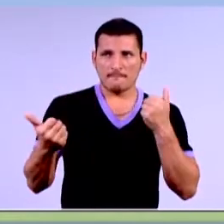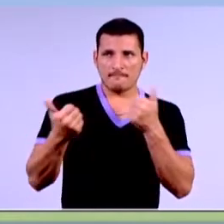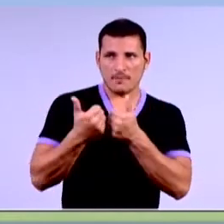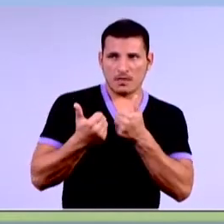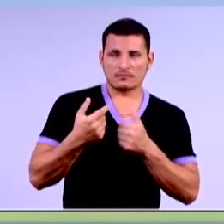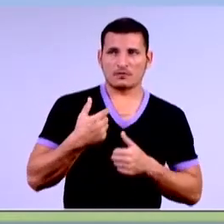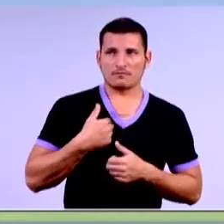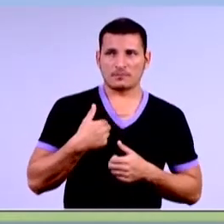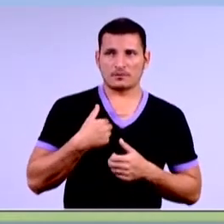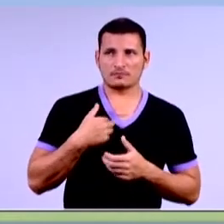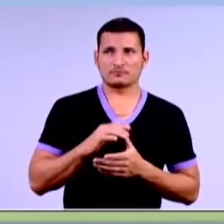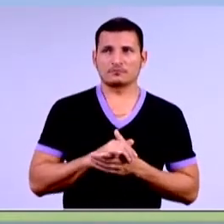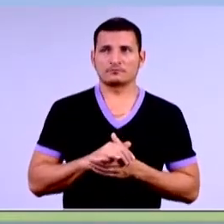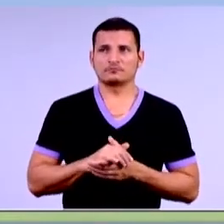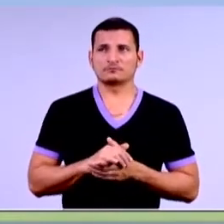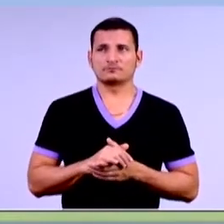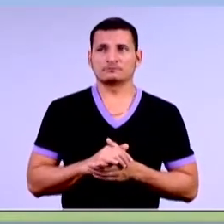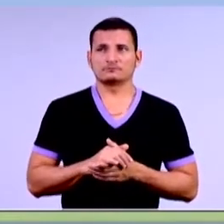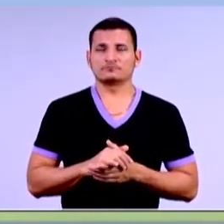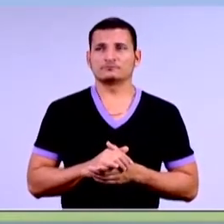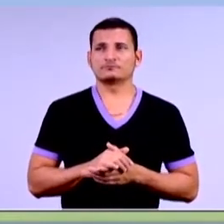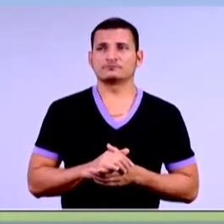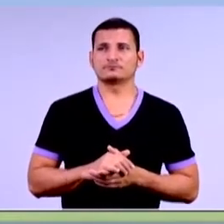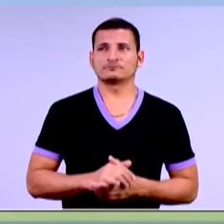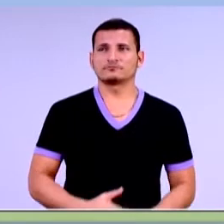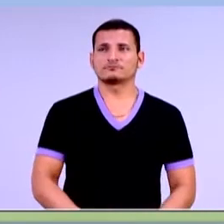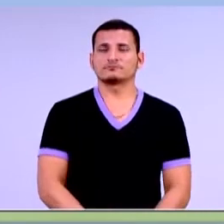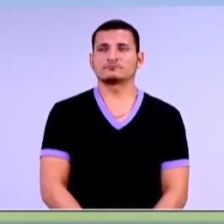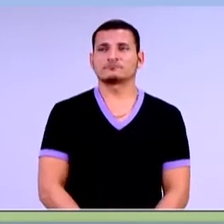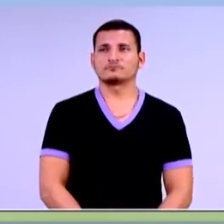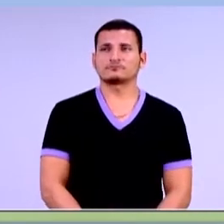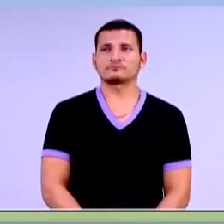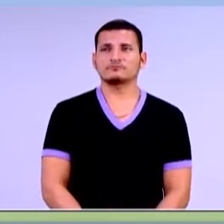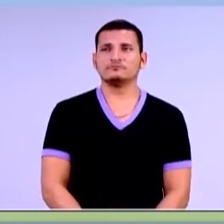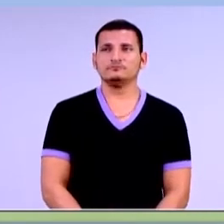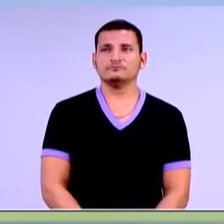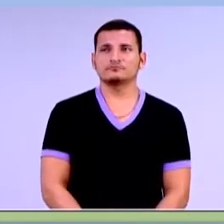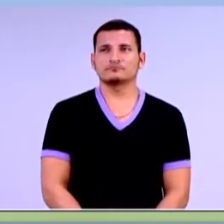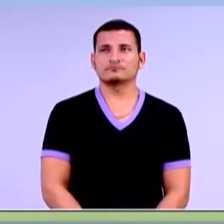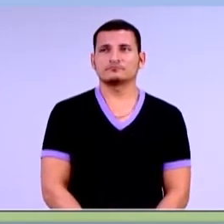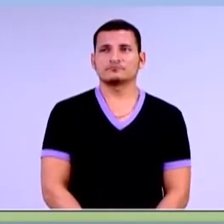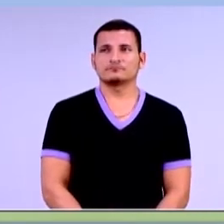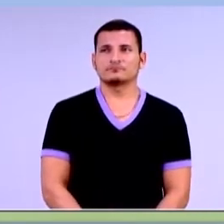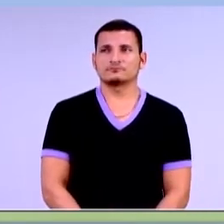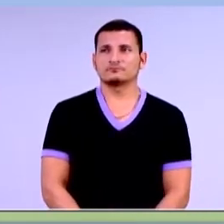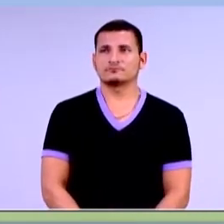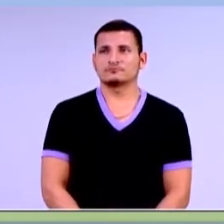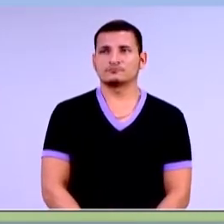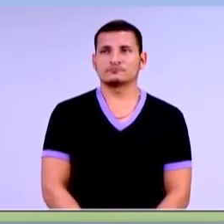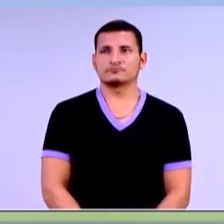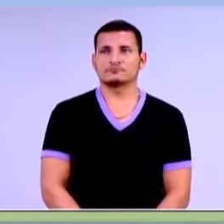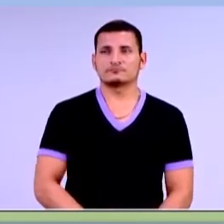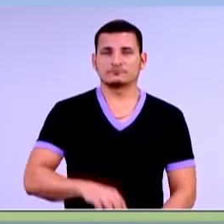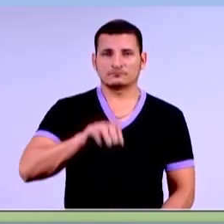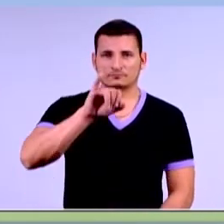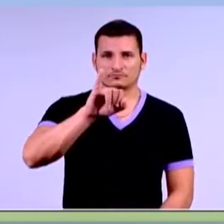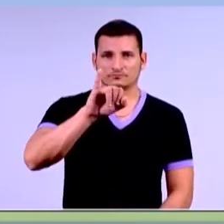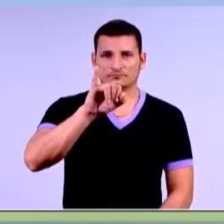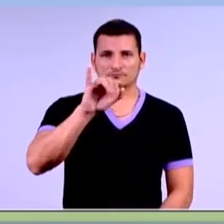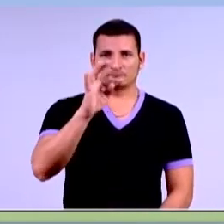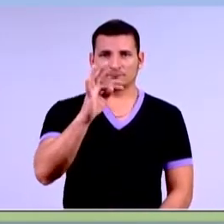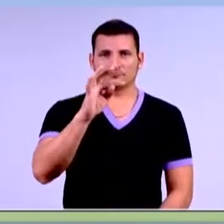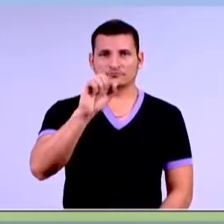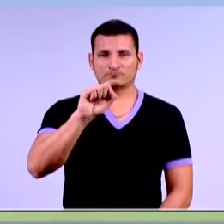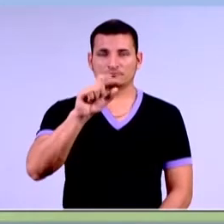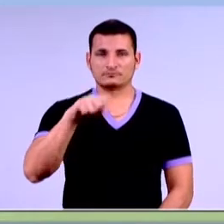então a escola dela high school ok e assim a gente continua e é o adjetivo